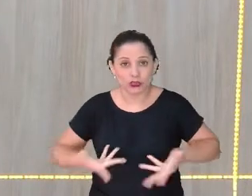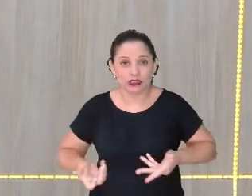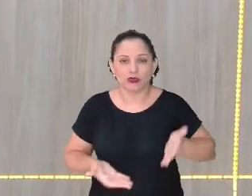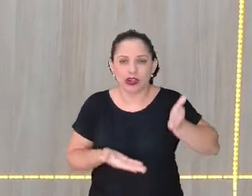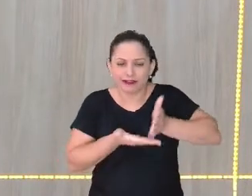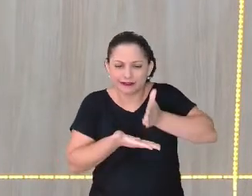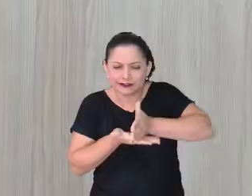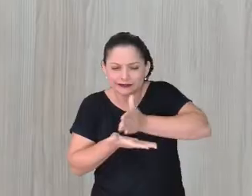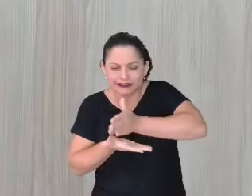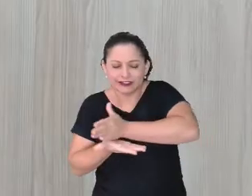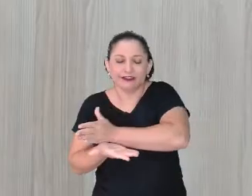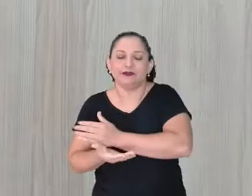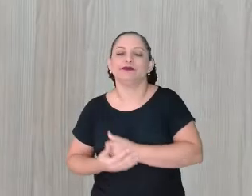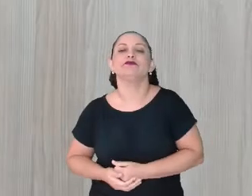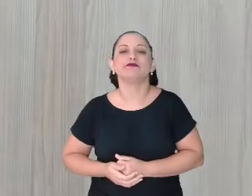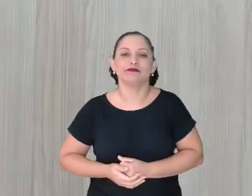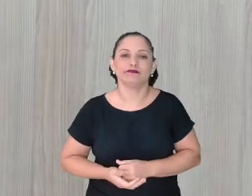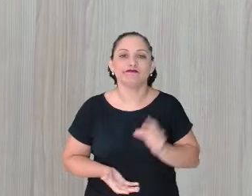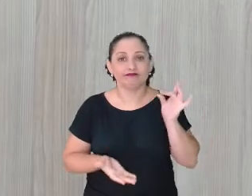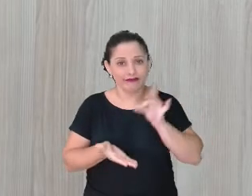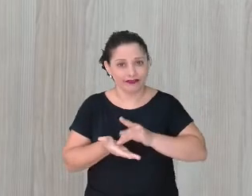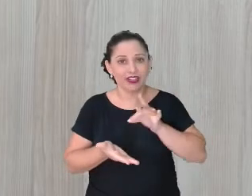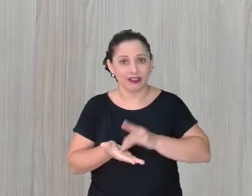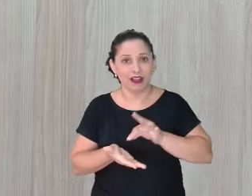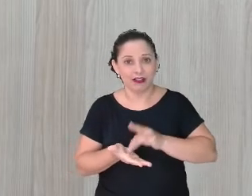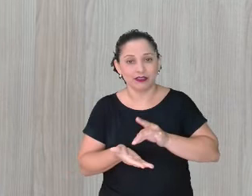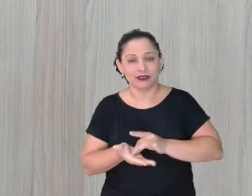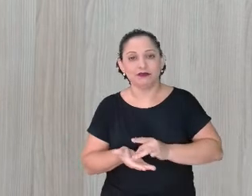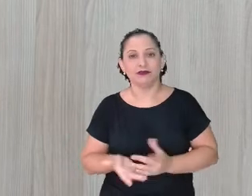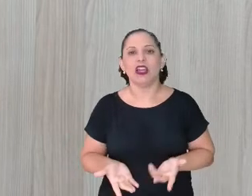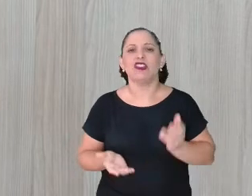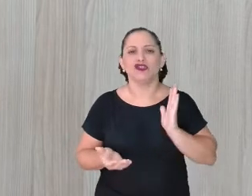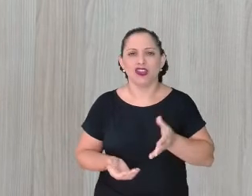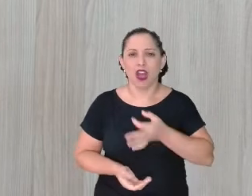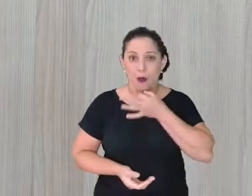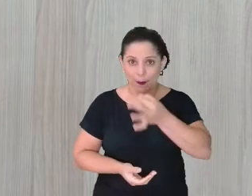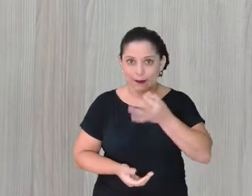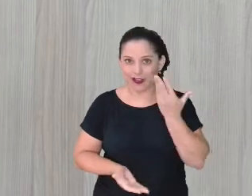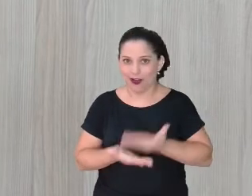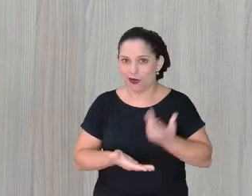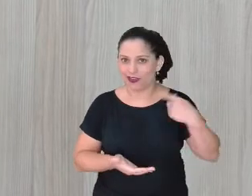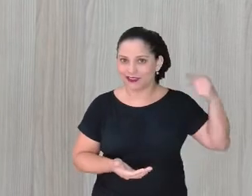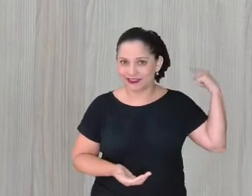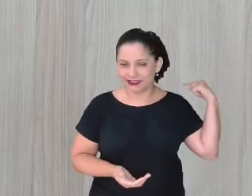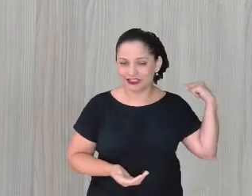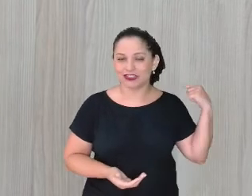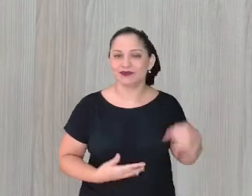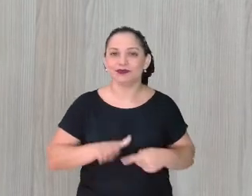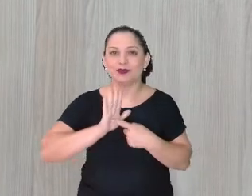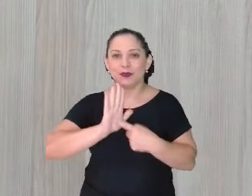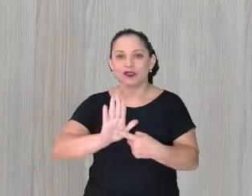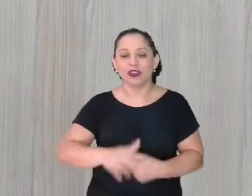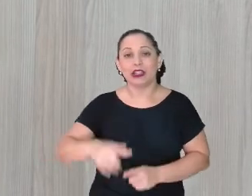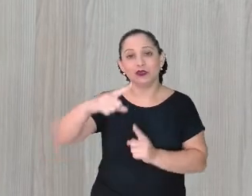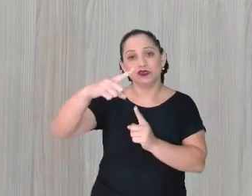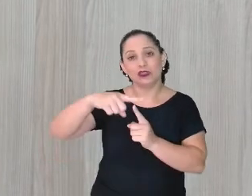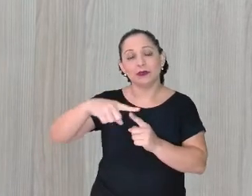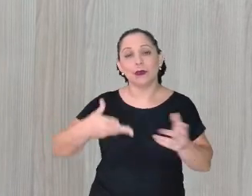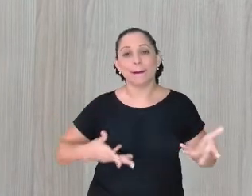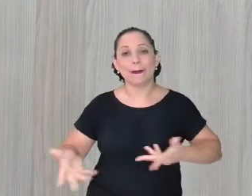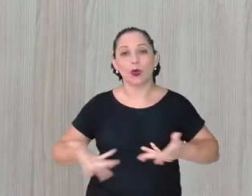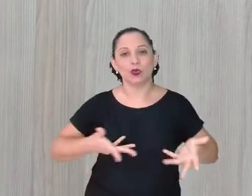professora. Exatamente, né, professor Giorgio? A gente chegou até a comentar na aula anterior que esses modos de produções,